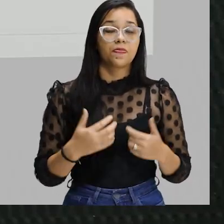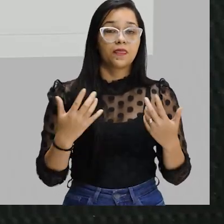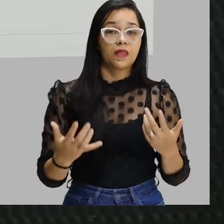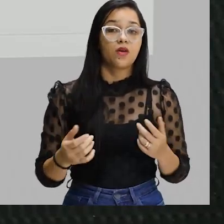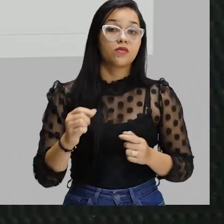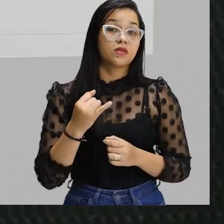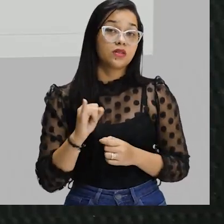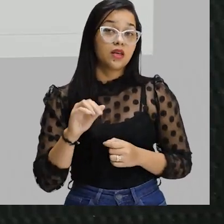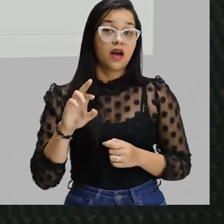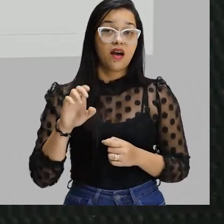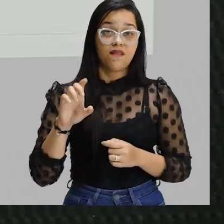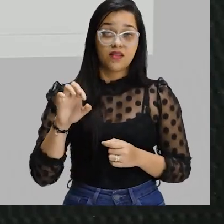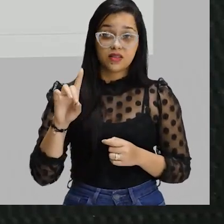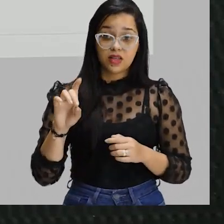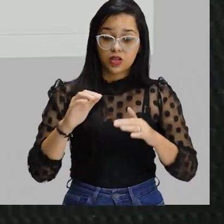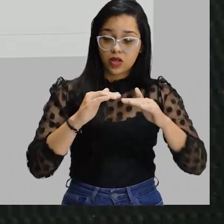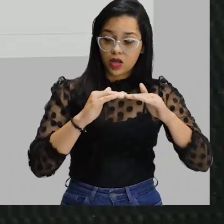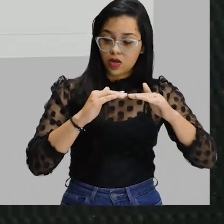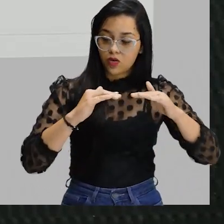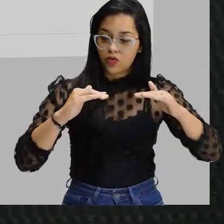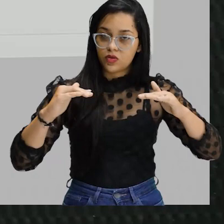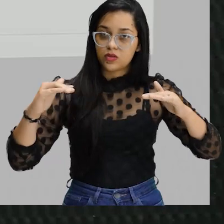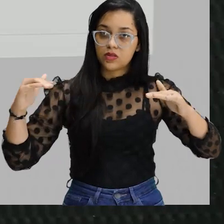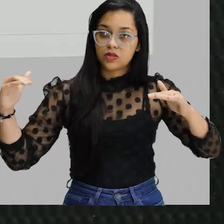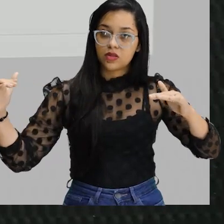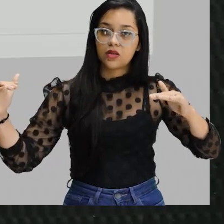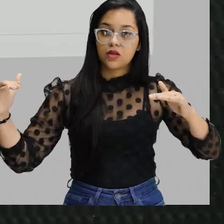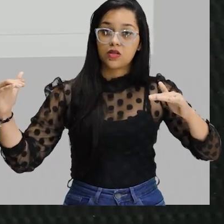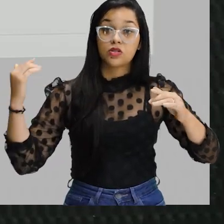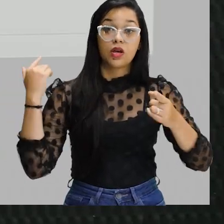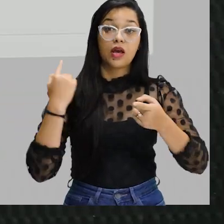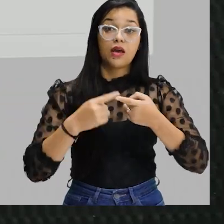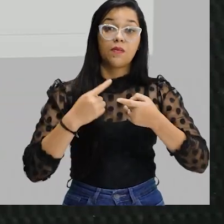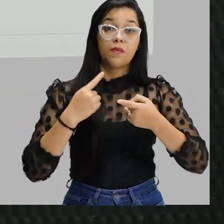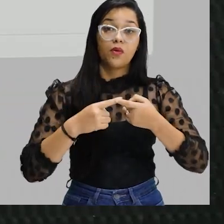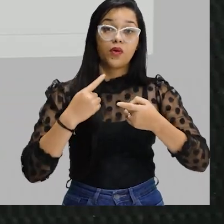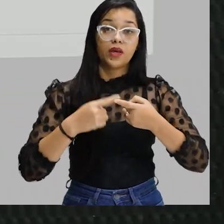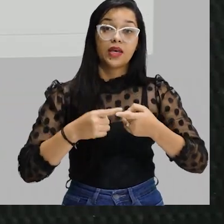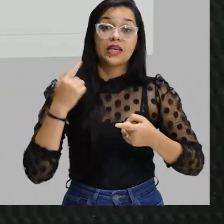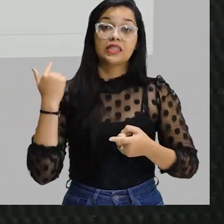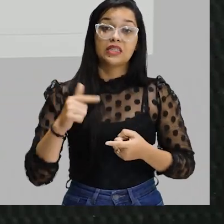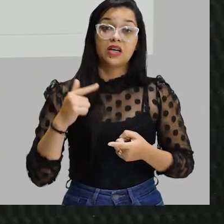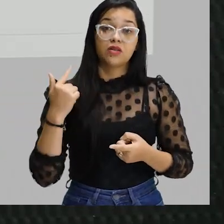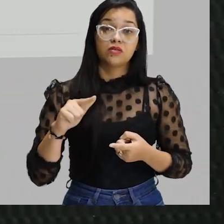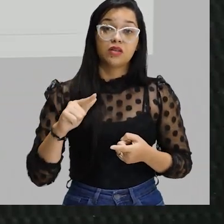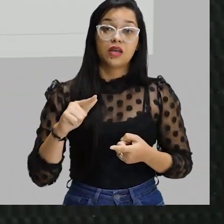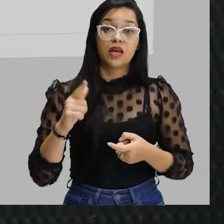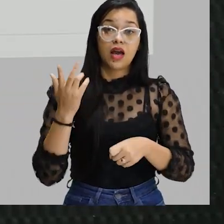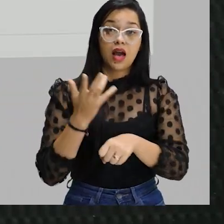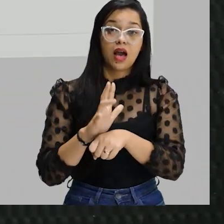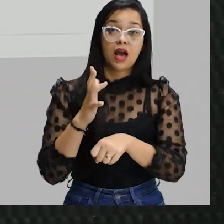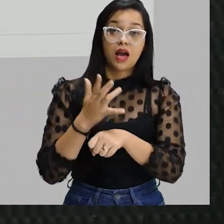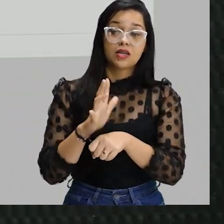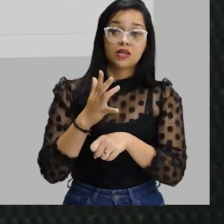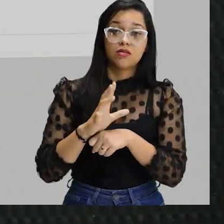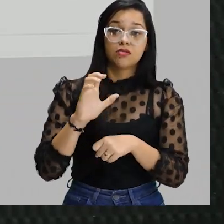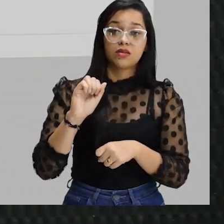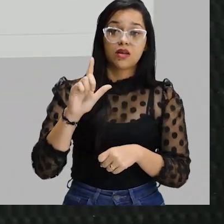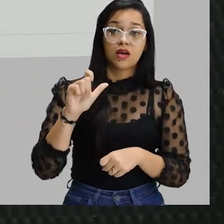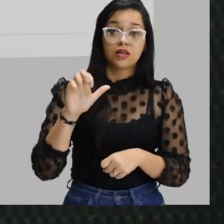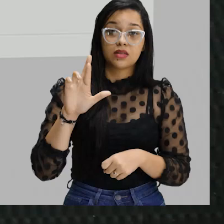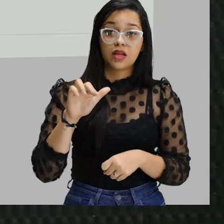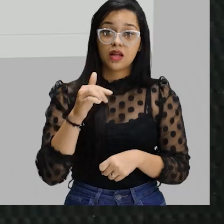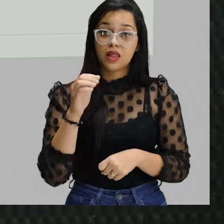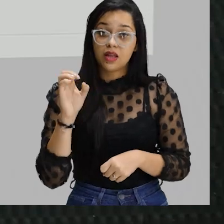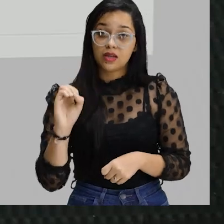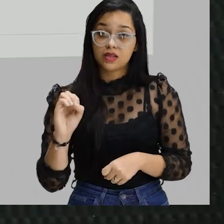se a velocidade é constante, é porque não tem a ação da aceleração,